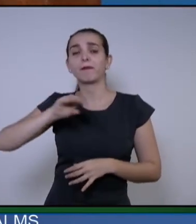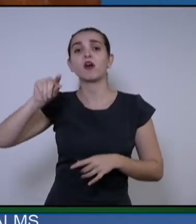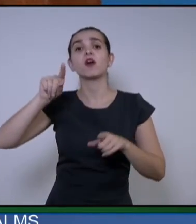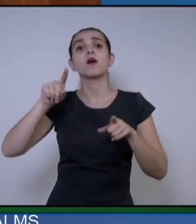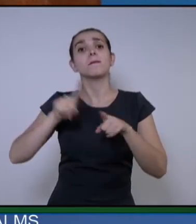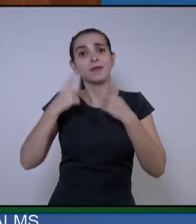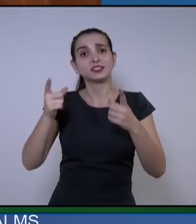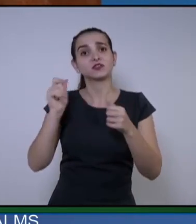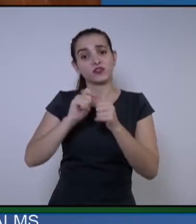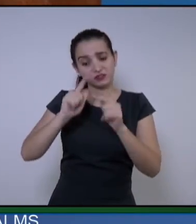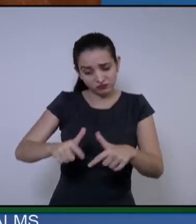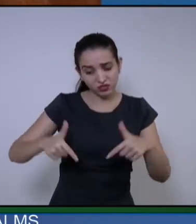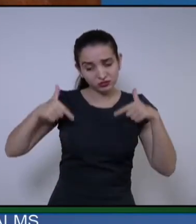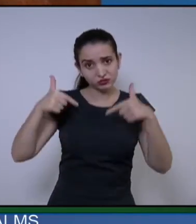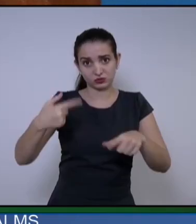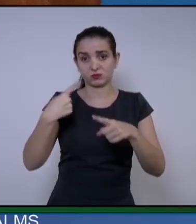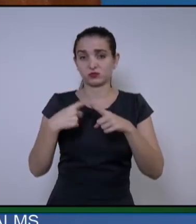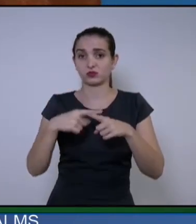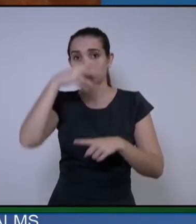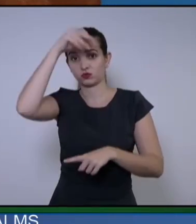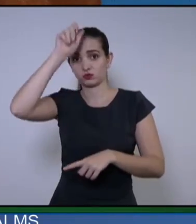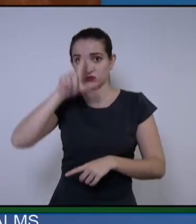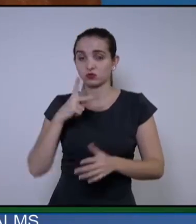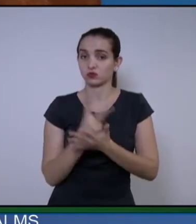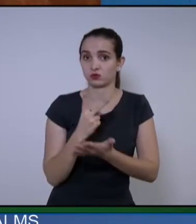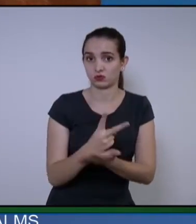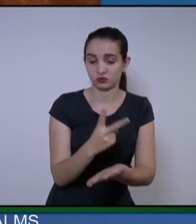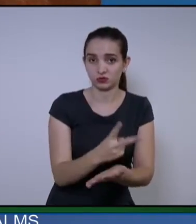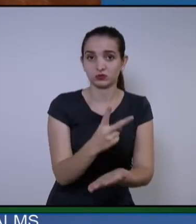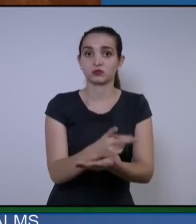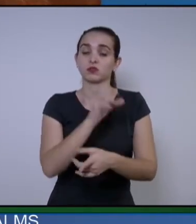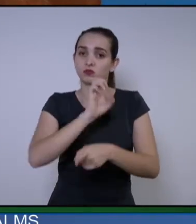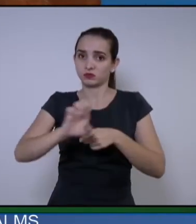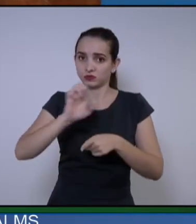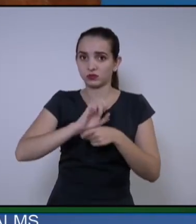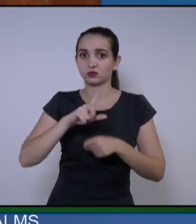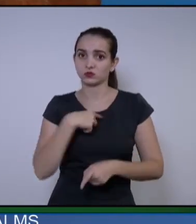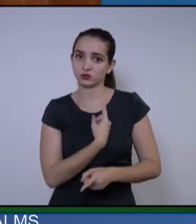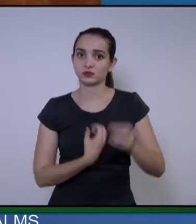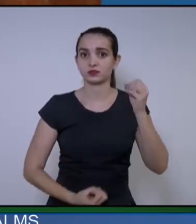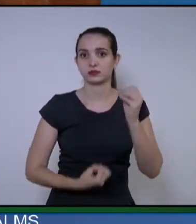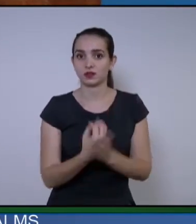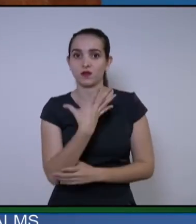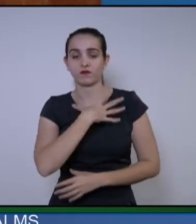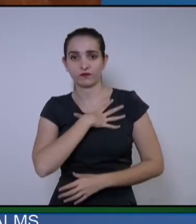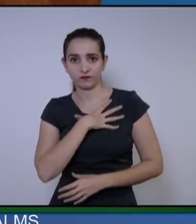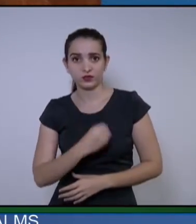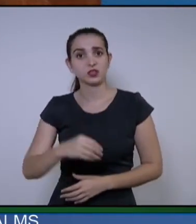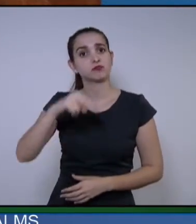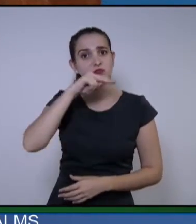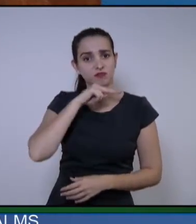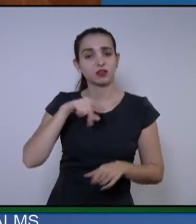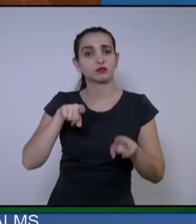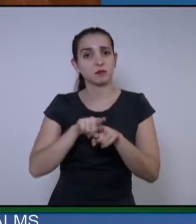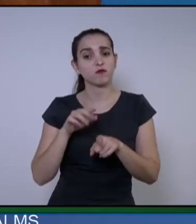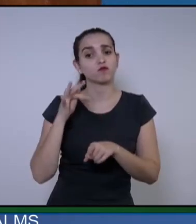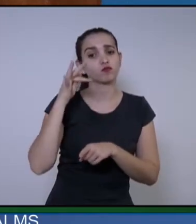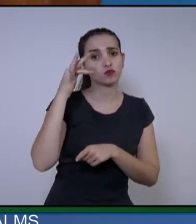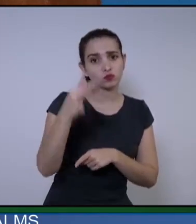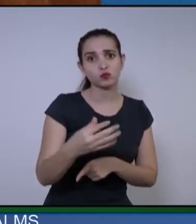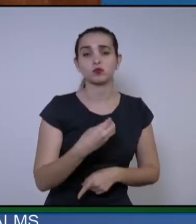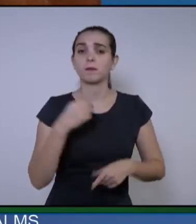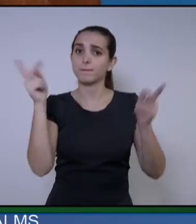que Mato Grosso do Sul continue a ser o estado onde nós possamos criar filhos e netos com paz e esperança, um